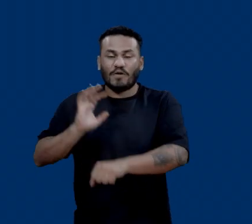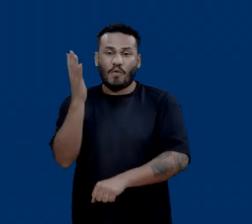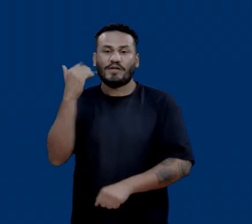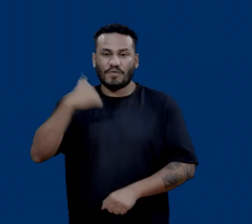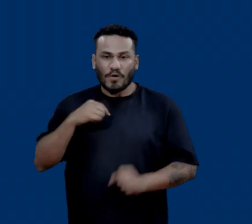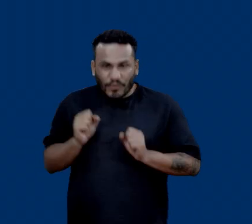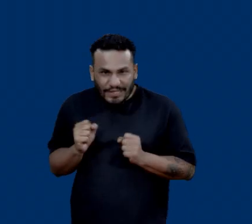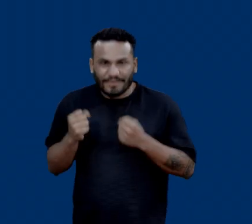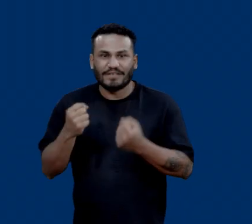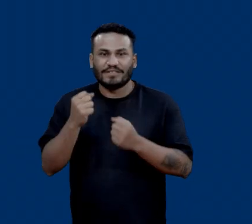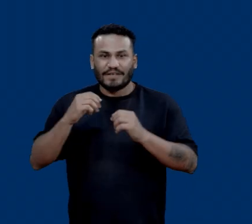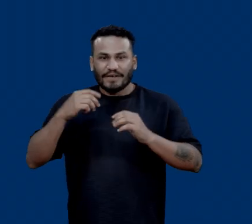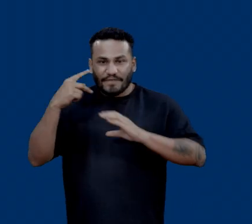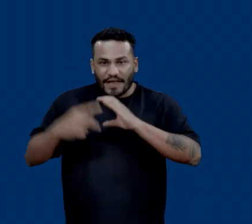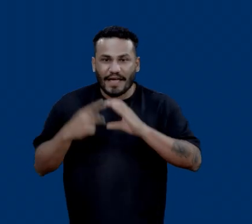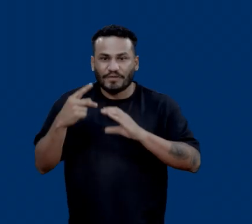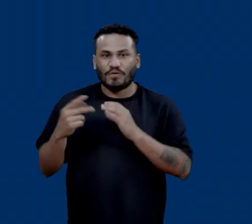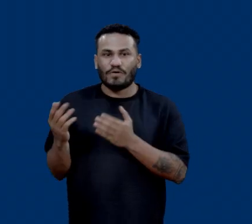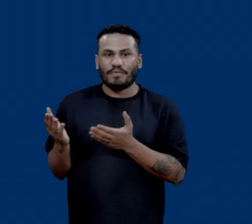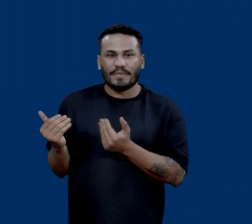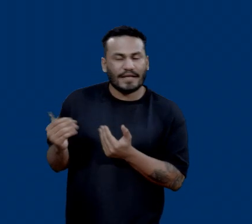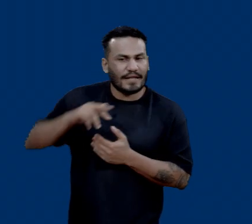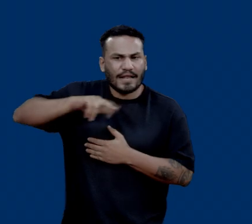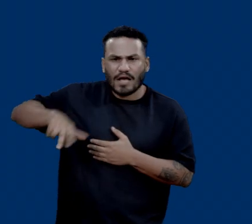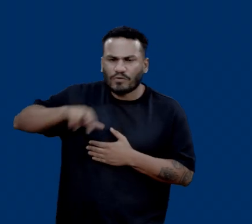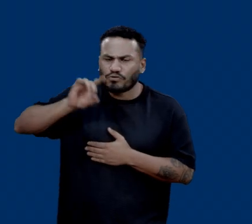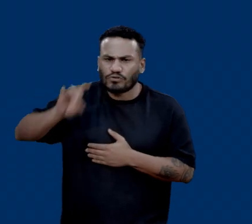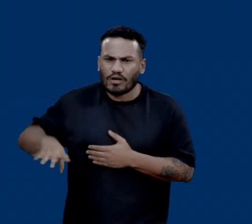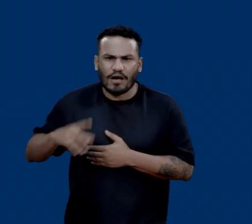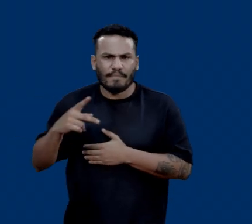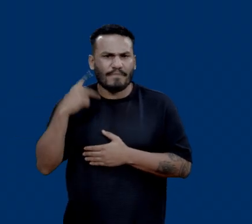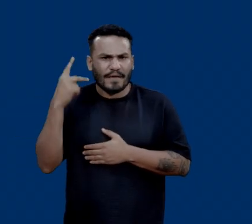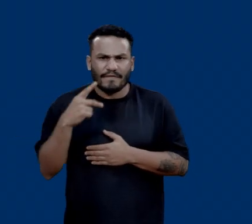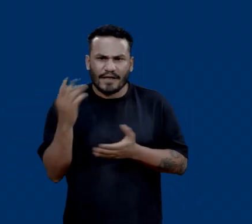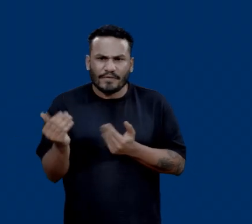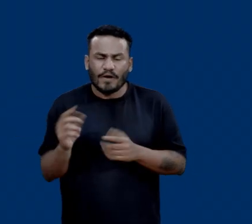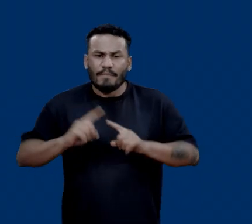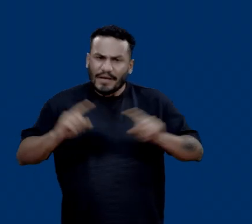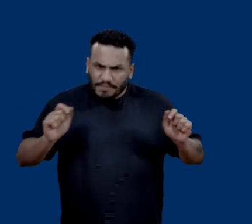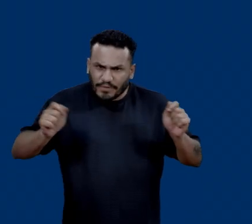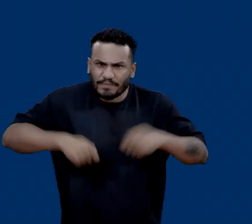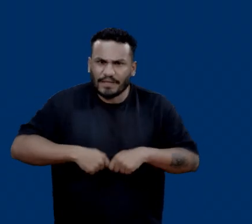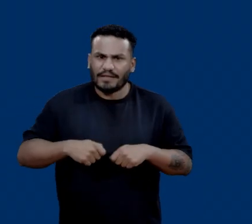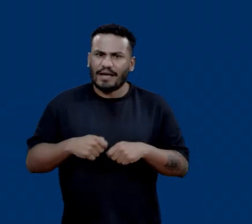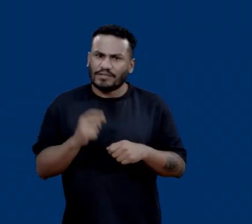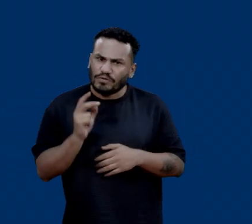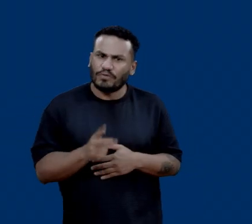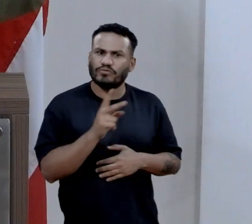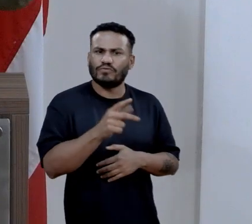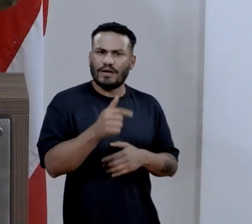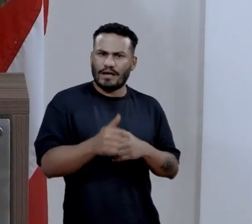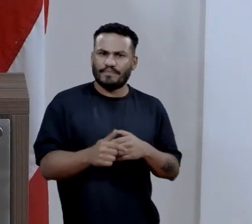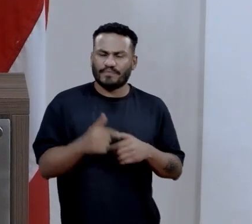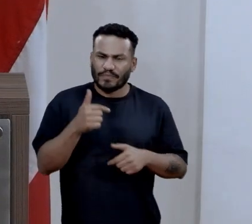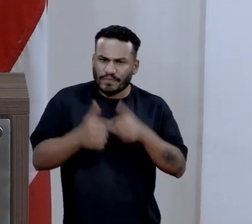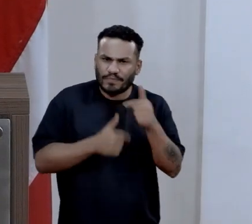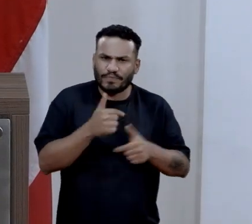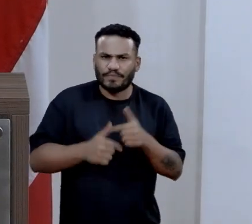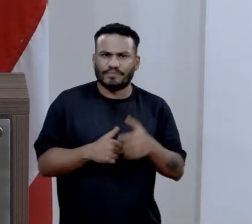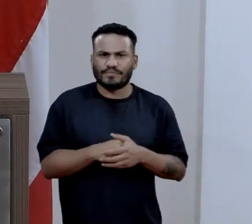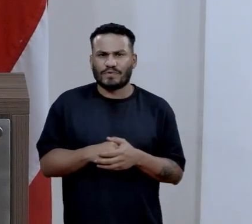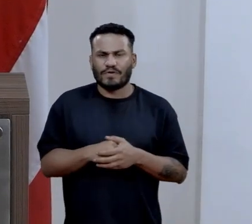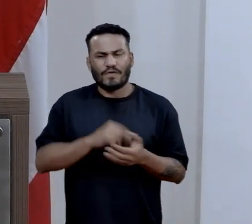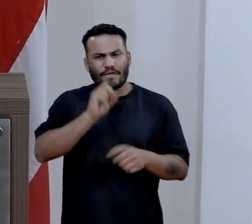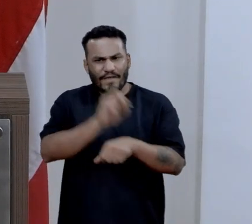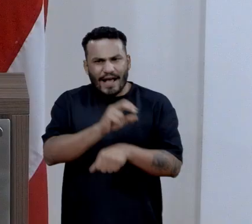defendi nessa casa que os vereadores mirins não ficassem apenas como vereadores, mas tivessem possibilidade de dar essa continuidade também